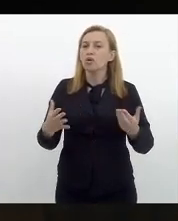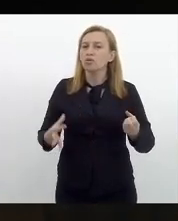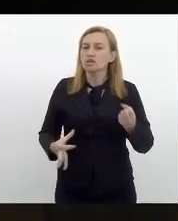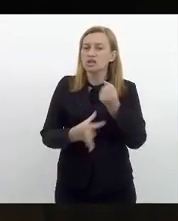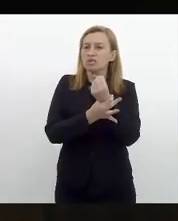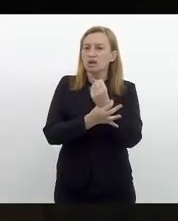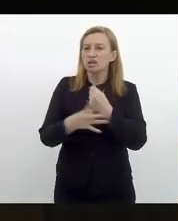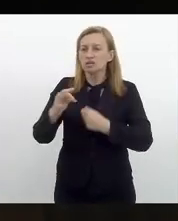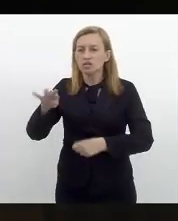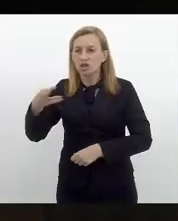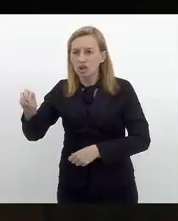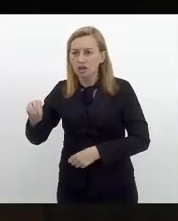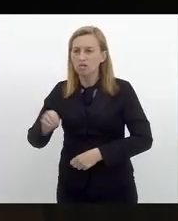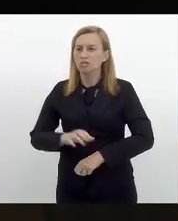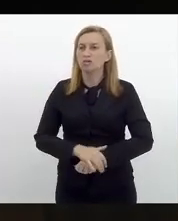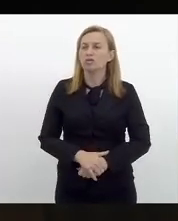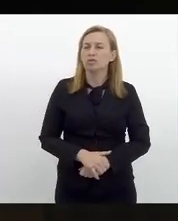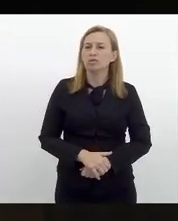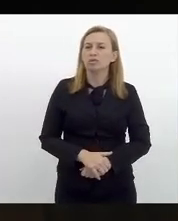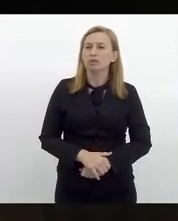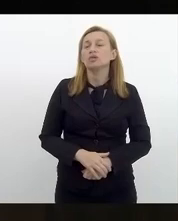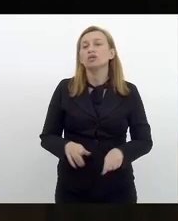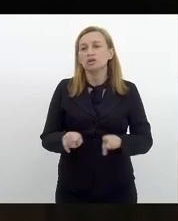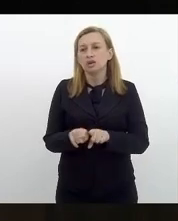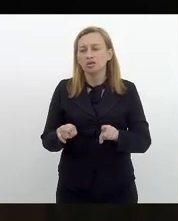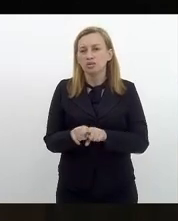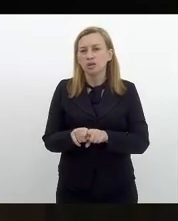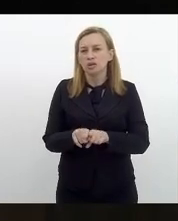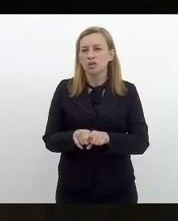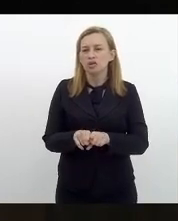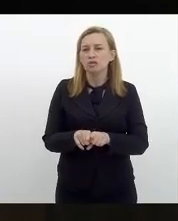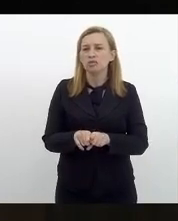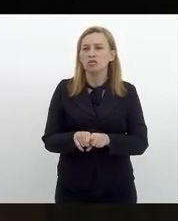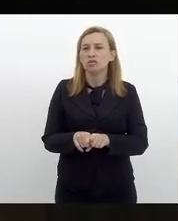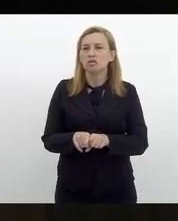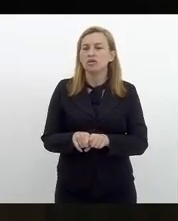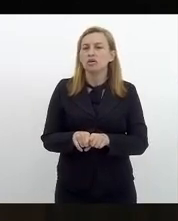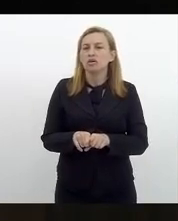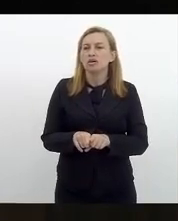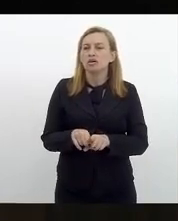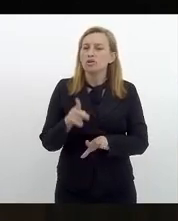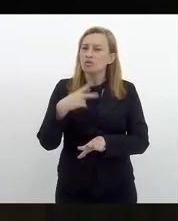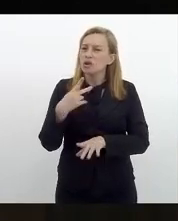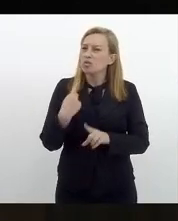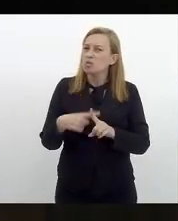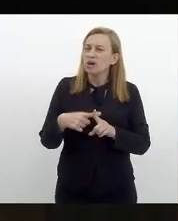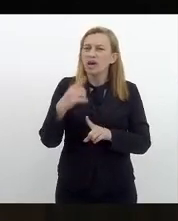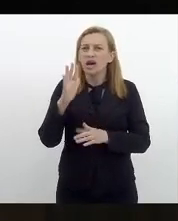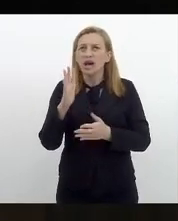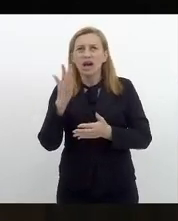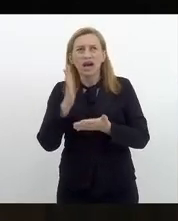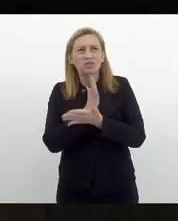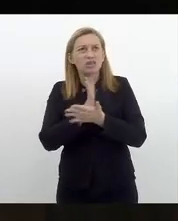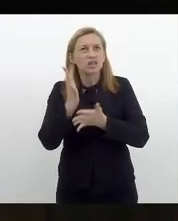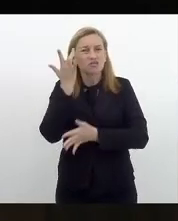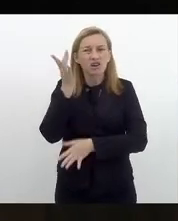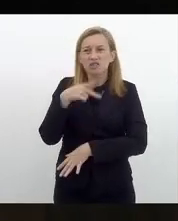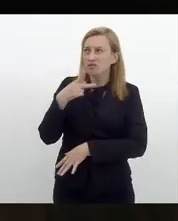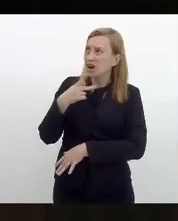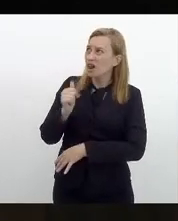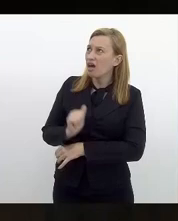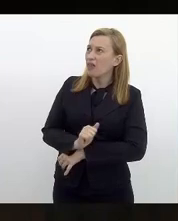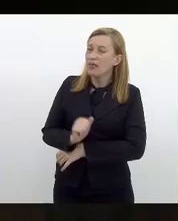do triênio e faça observa fácil Essa observação porque às vezes é fácil a gente dizer assim